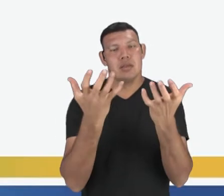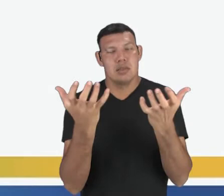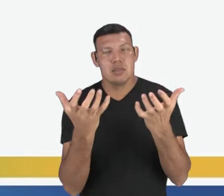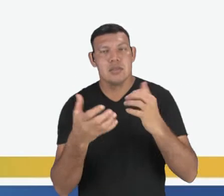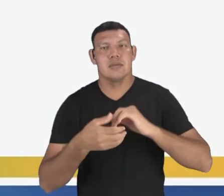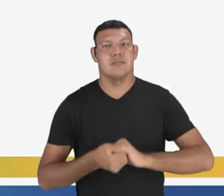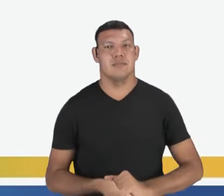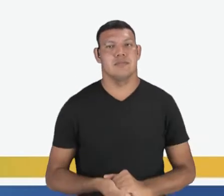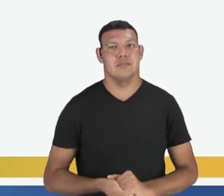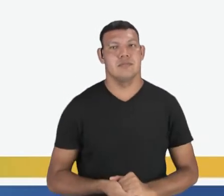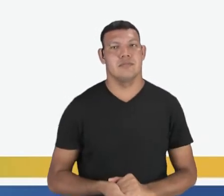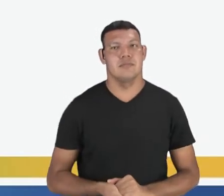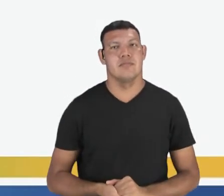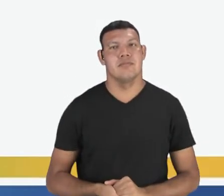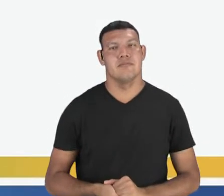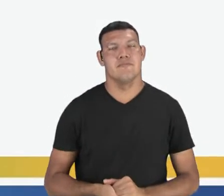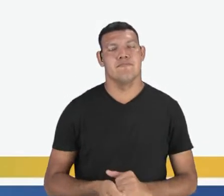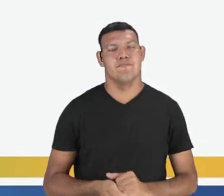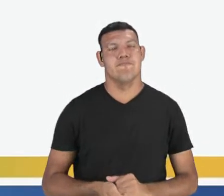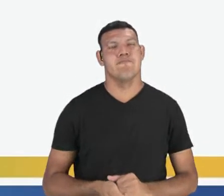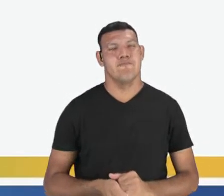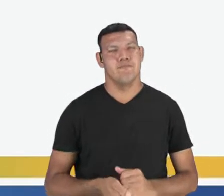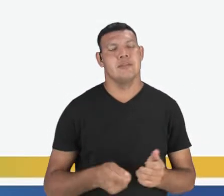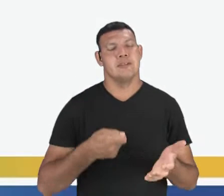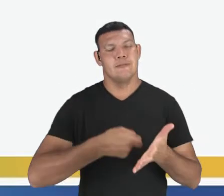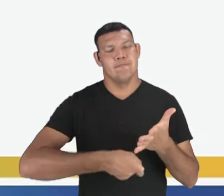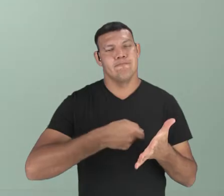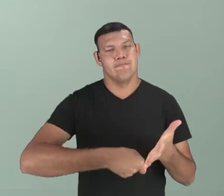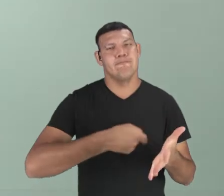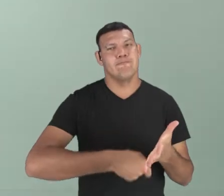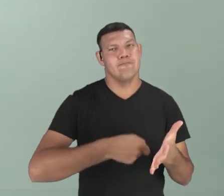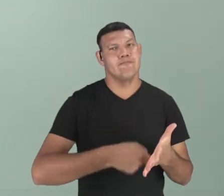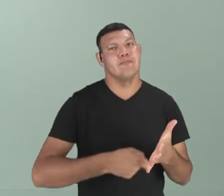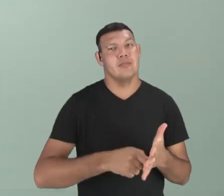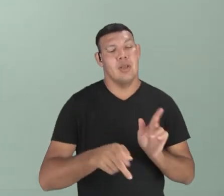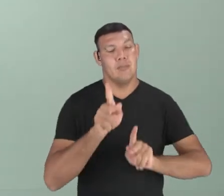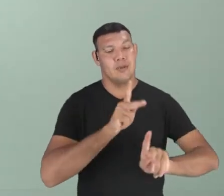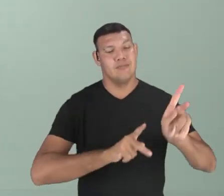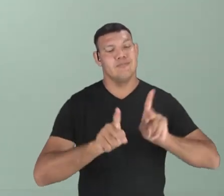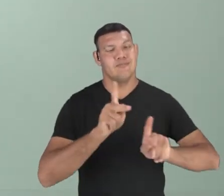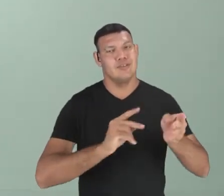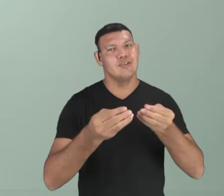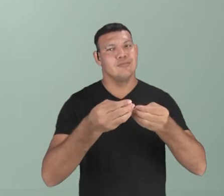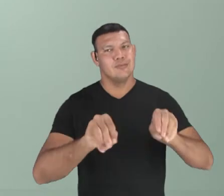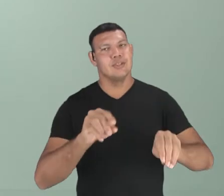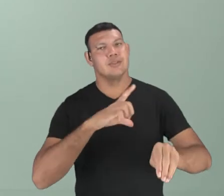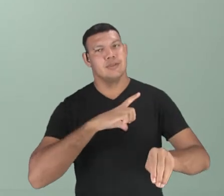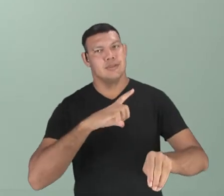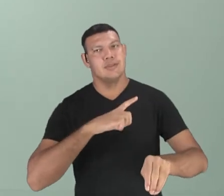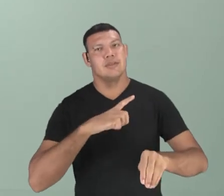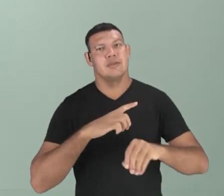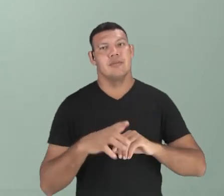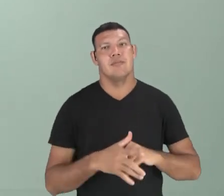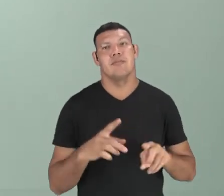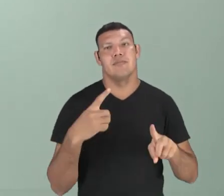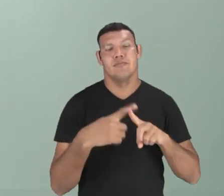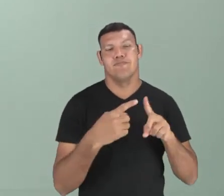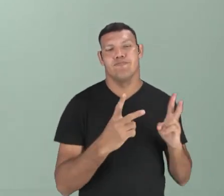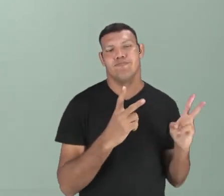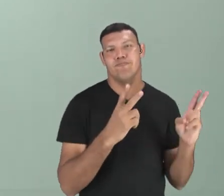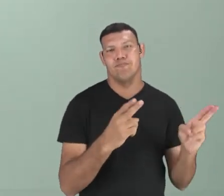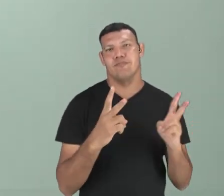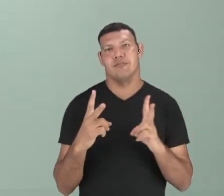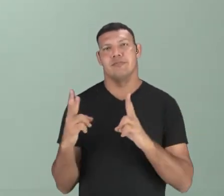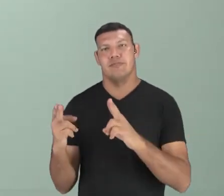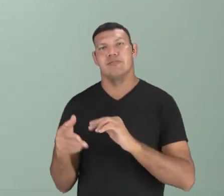arroxo básico que a população finda tendo consequências sérias porque é feito cortes no orçamento